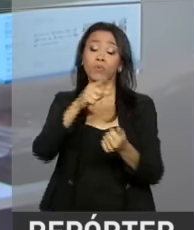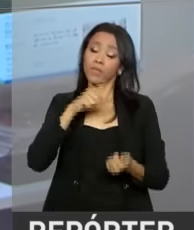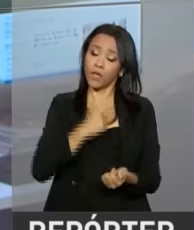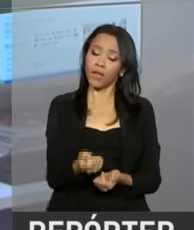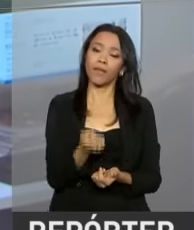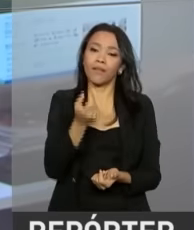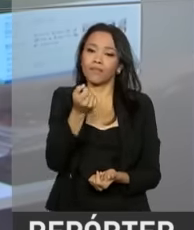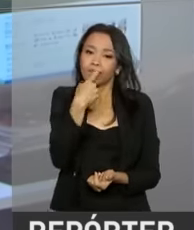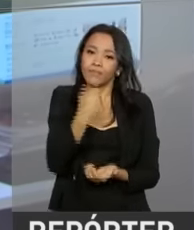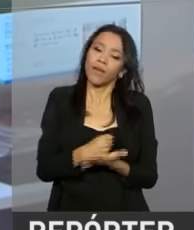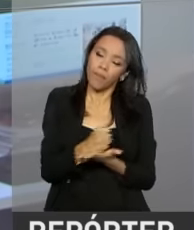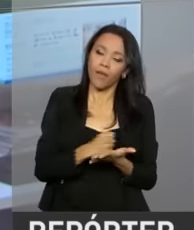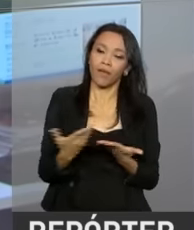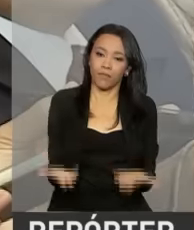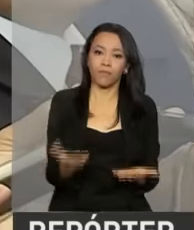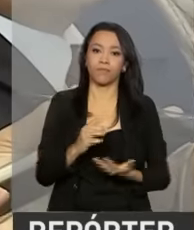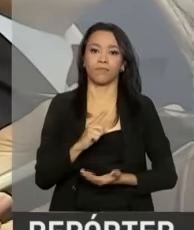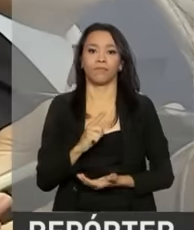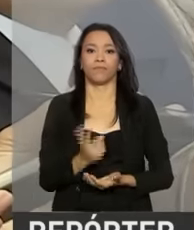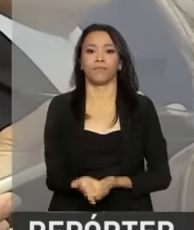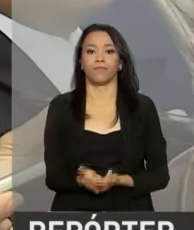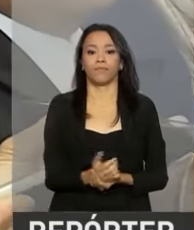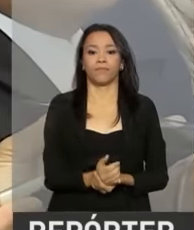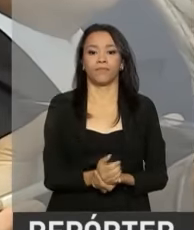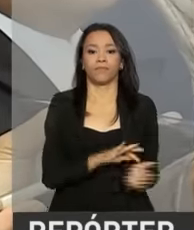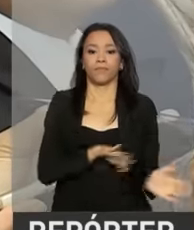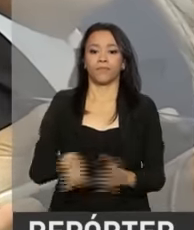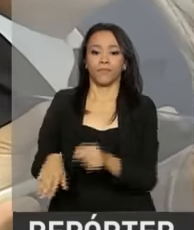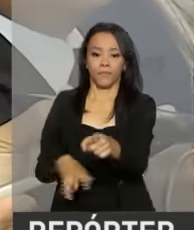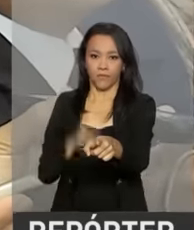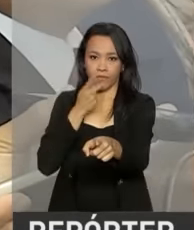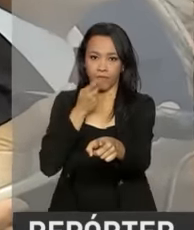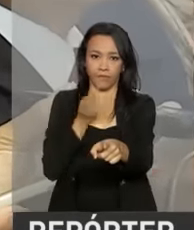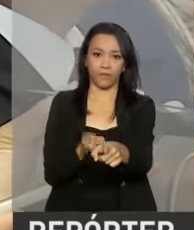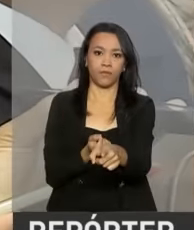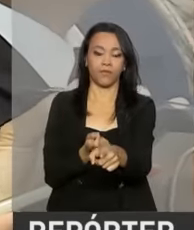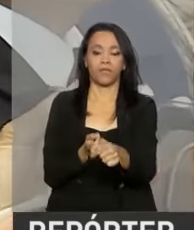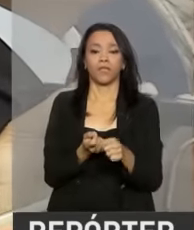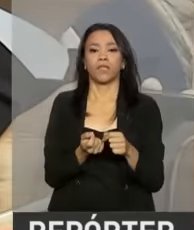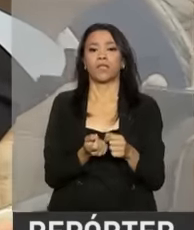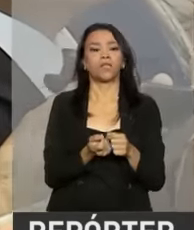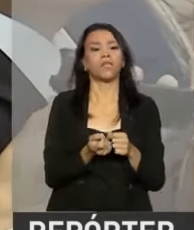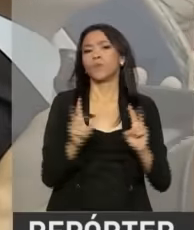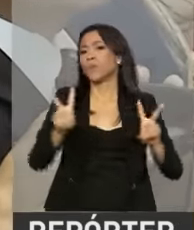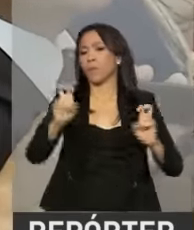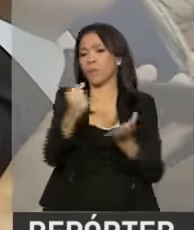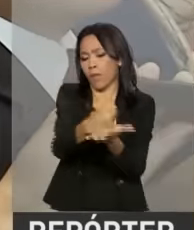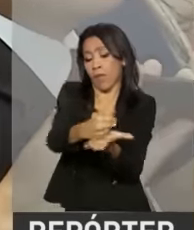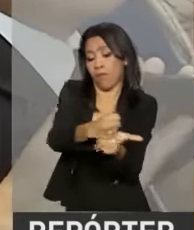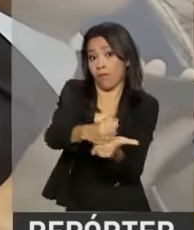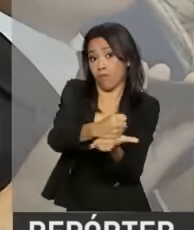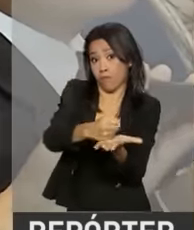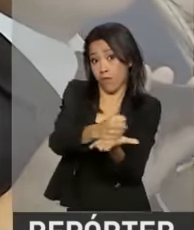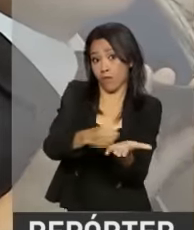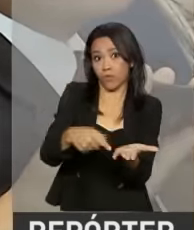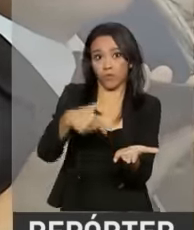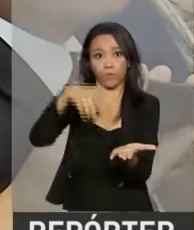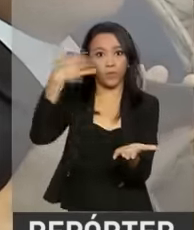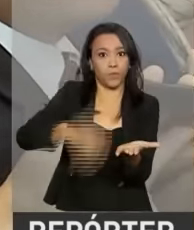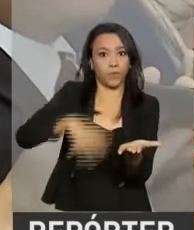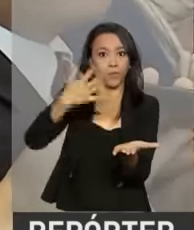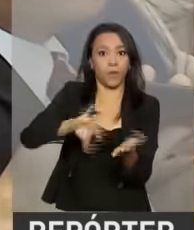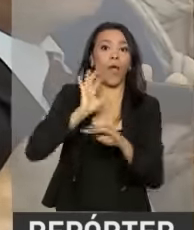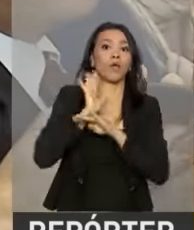tenham acesso a remédios. Essa ação com relação a medicamentos pode ter um impacto enorme no